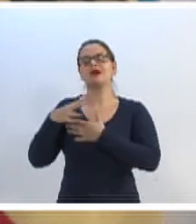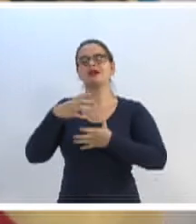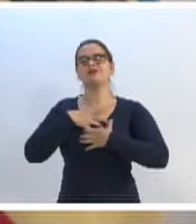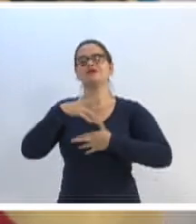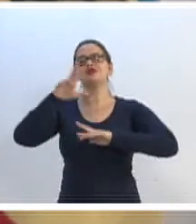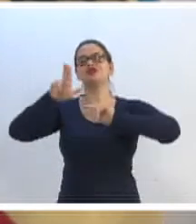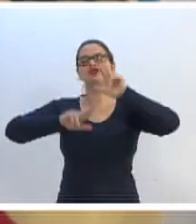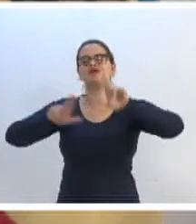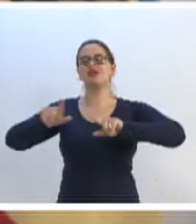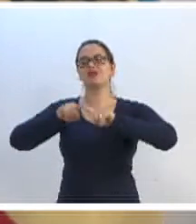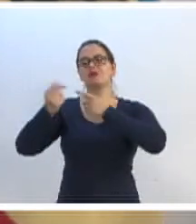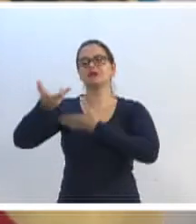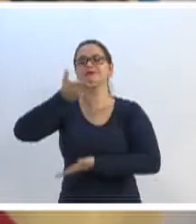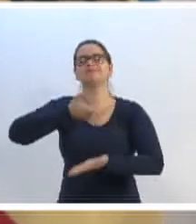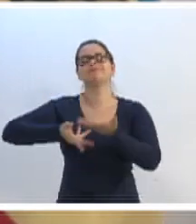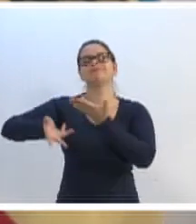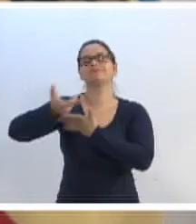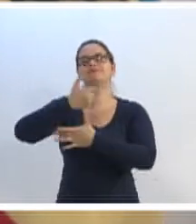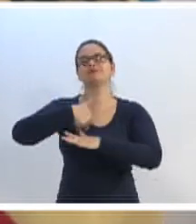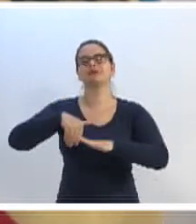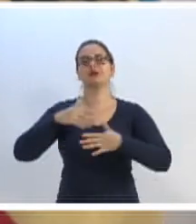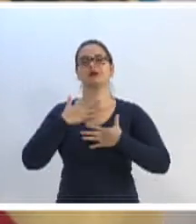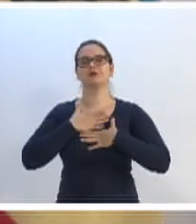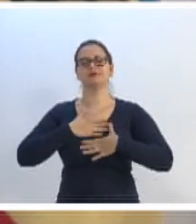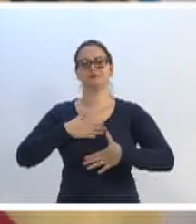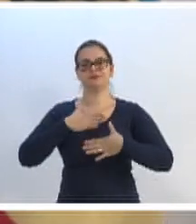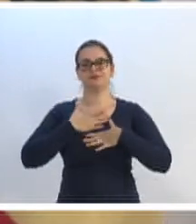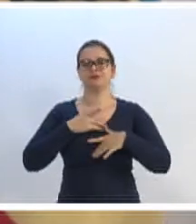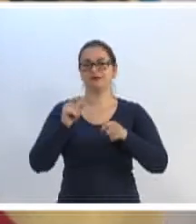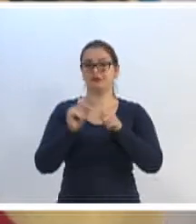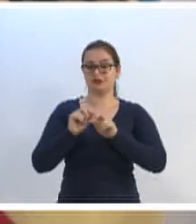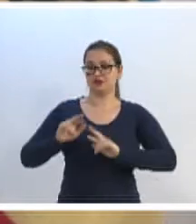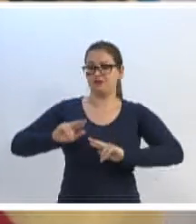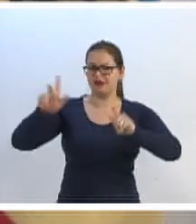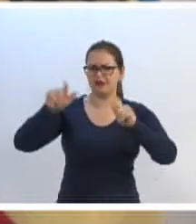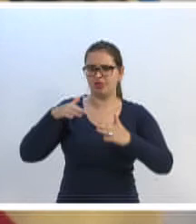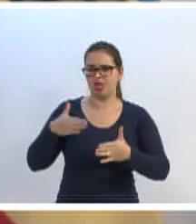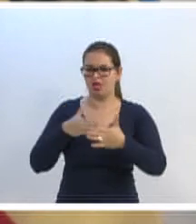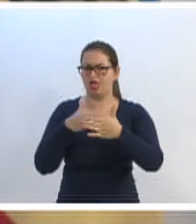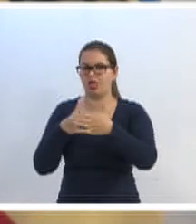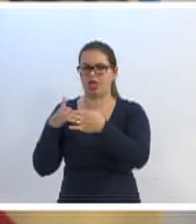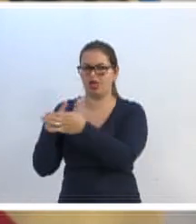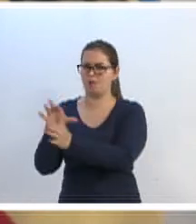diferenças, mas convivendo de forma harmônica. Para a gente fazer das nossas diferenças não impedimentos e